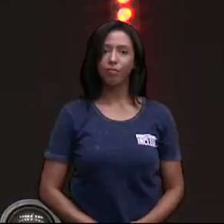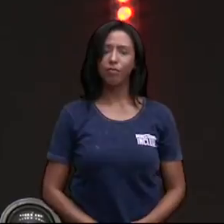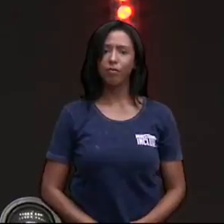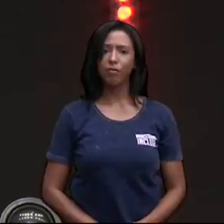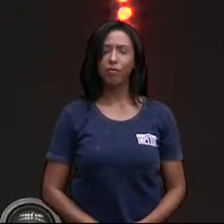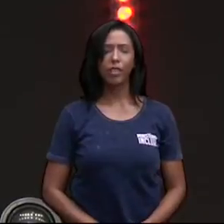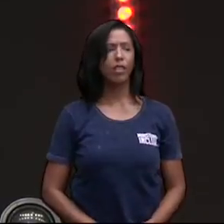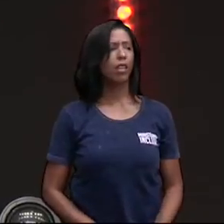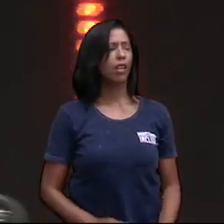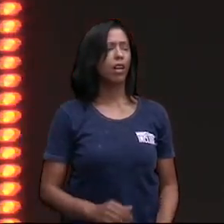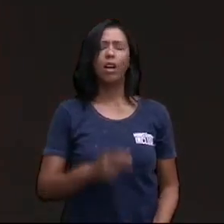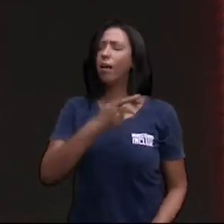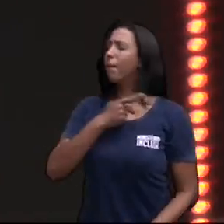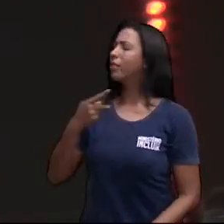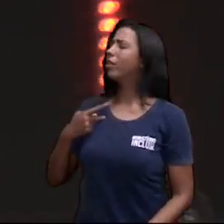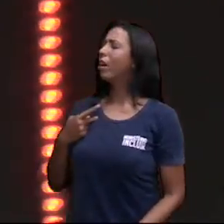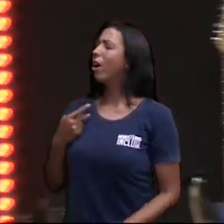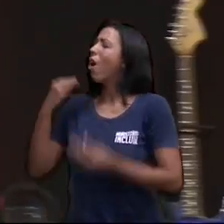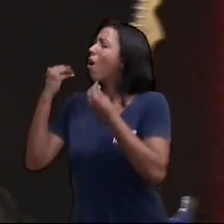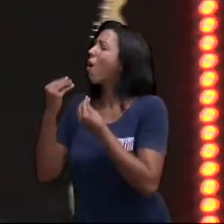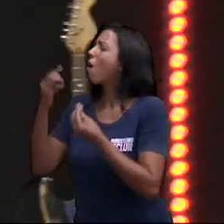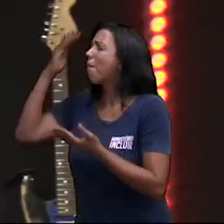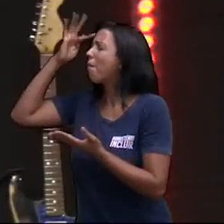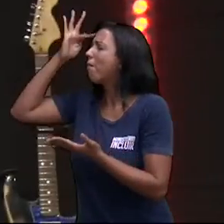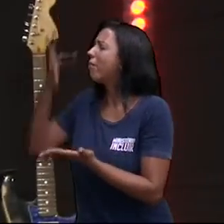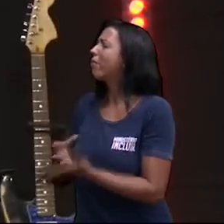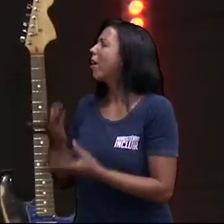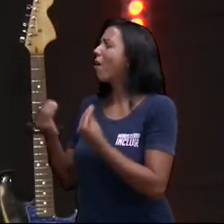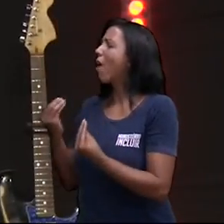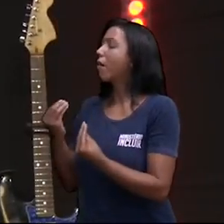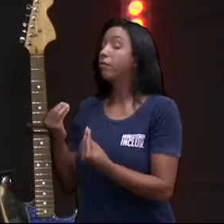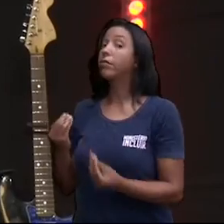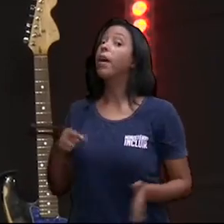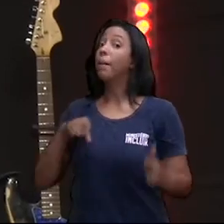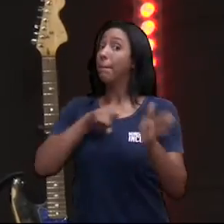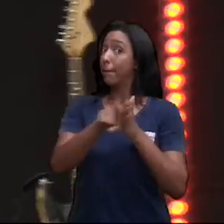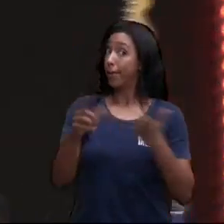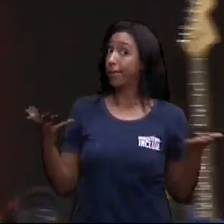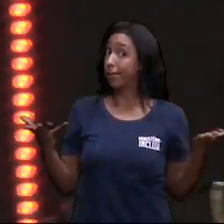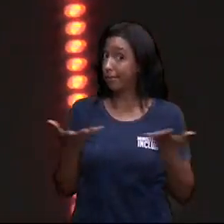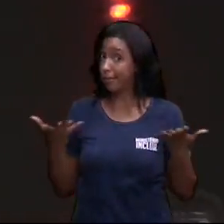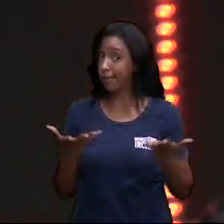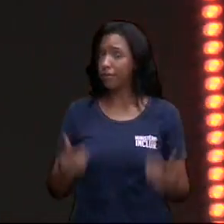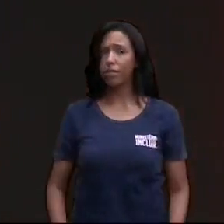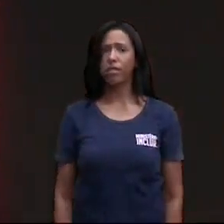o pastor mas como posso ter fé essa pergunta de hoje